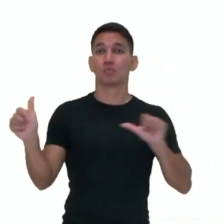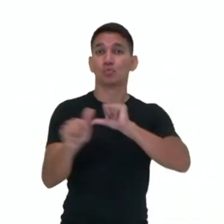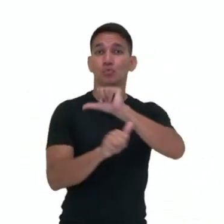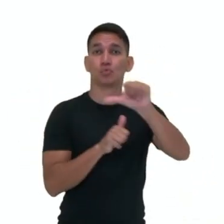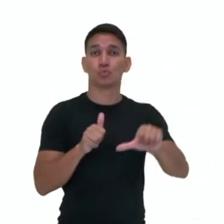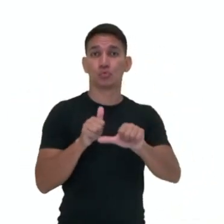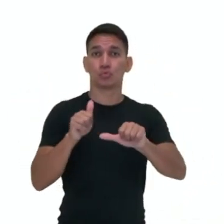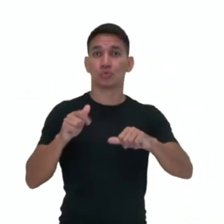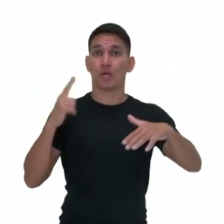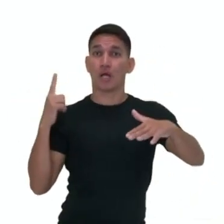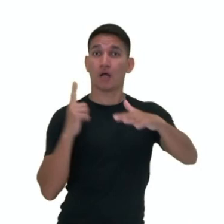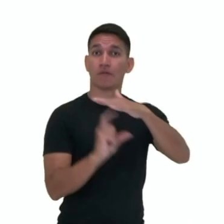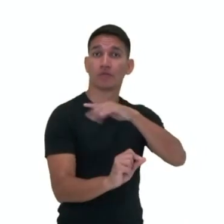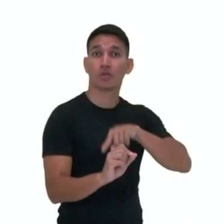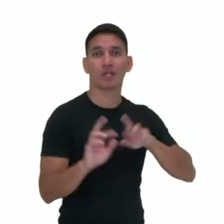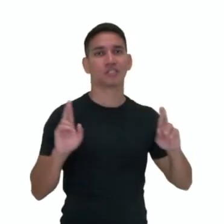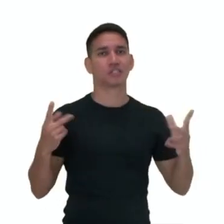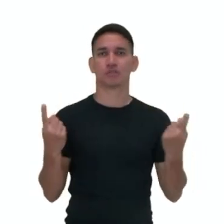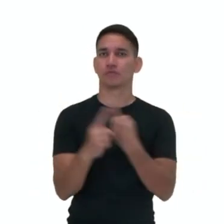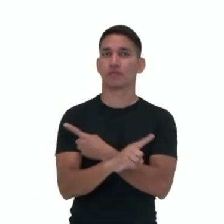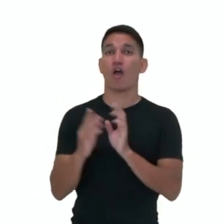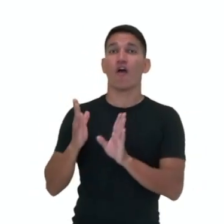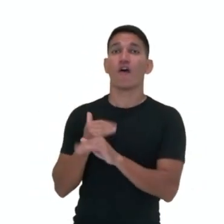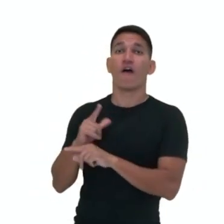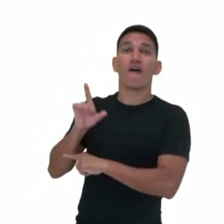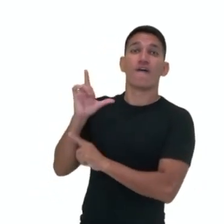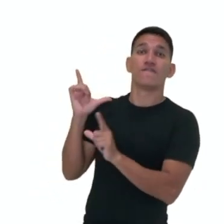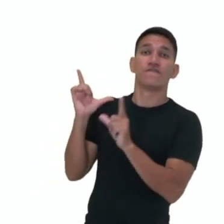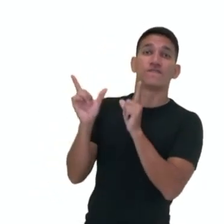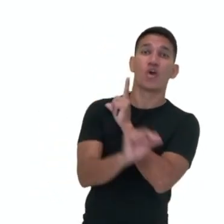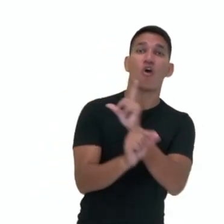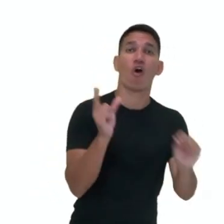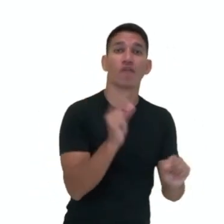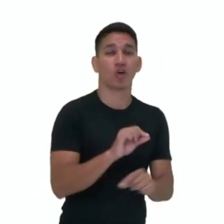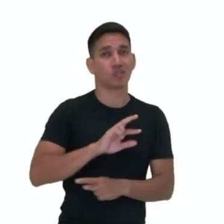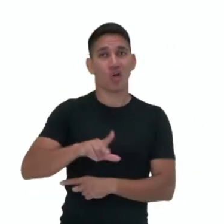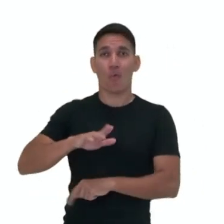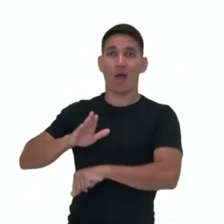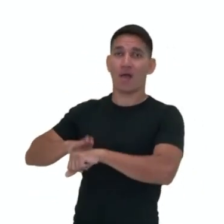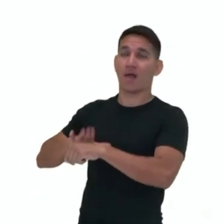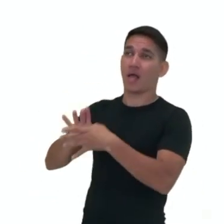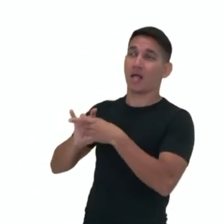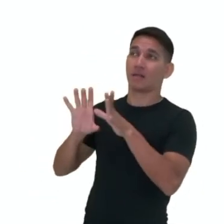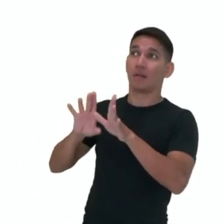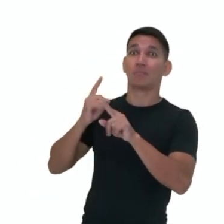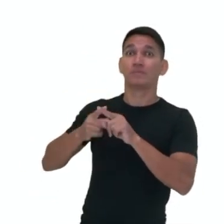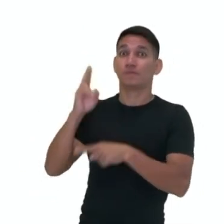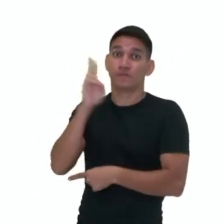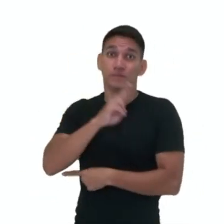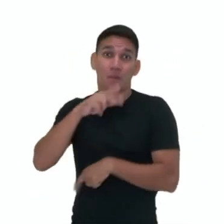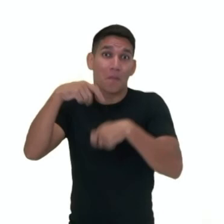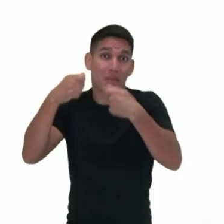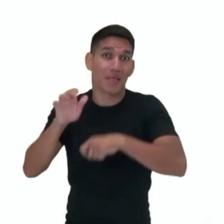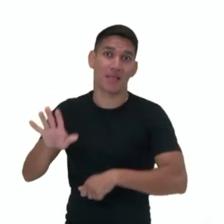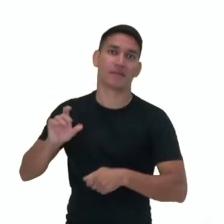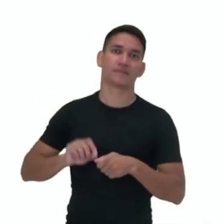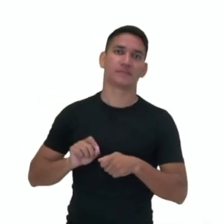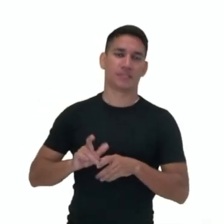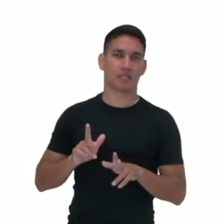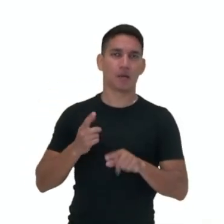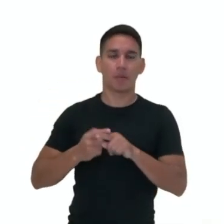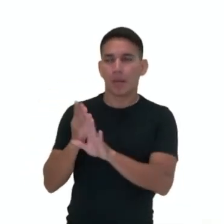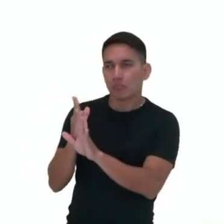Eles fogem dos seus países, né? Então não é uma questão de livre-arbítrio, é uma necessidade urgente, porque eles estão